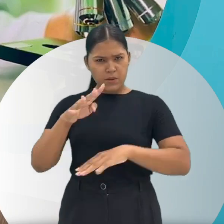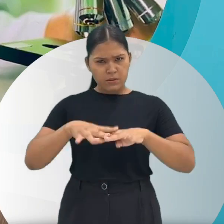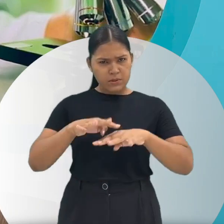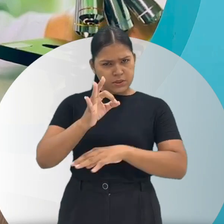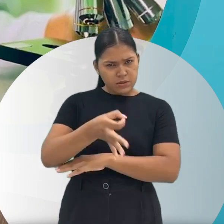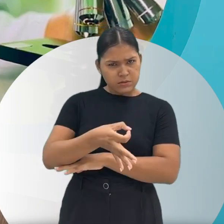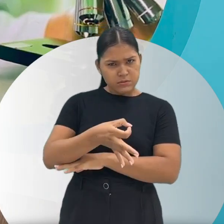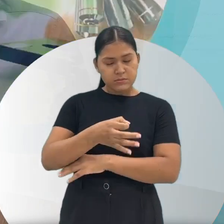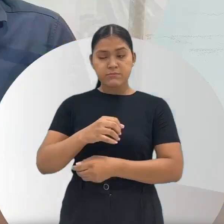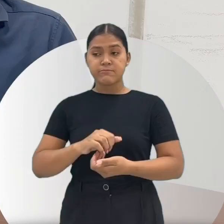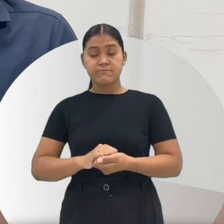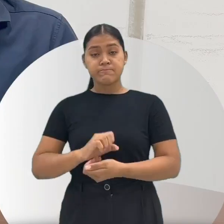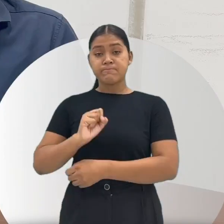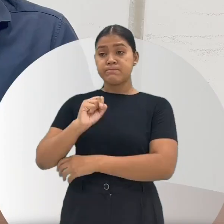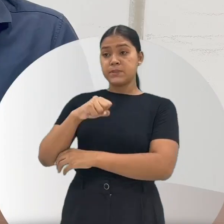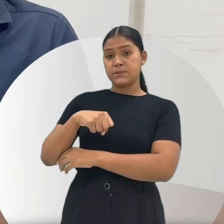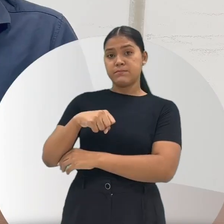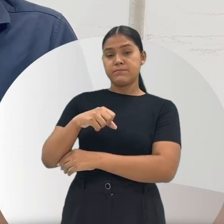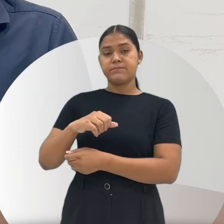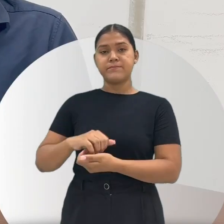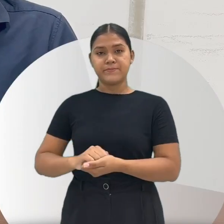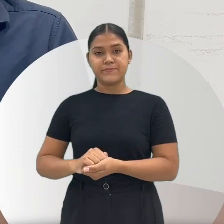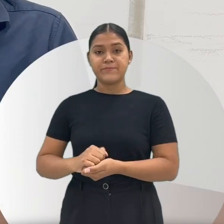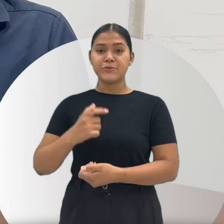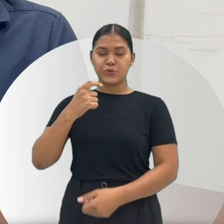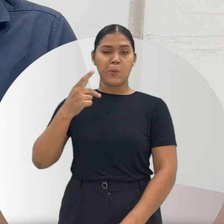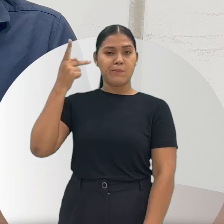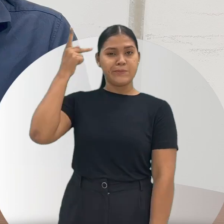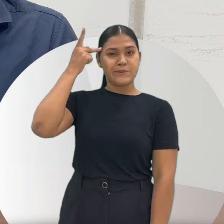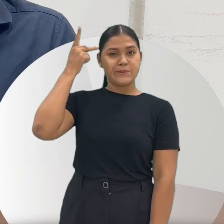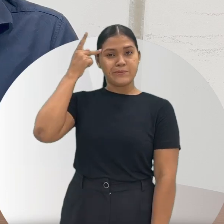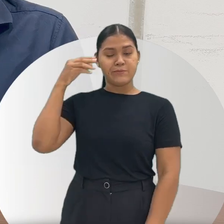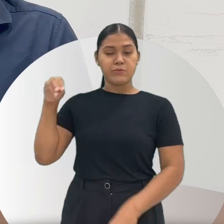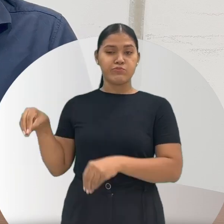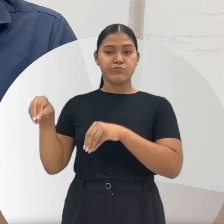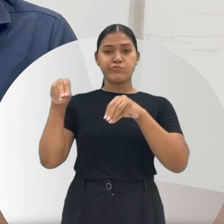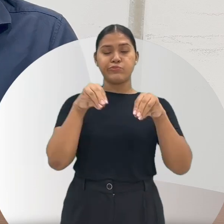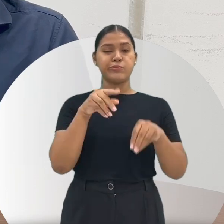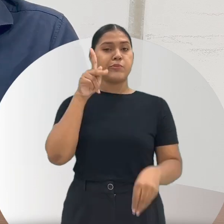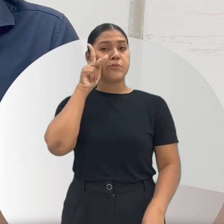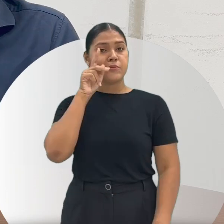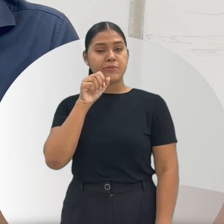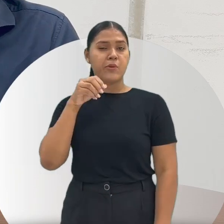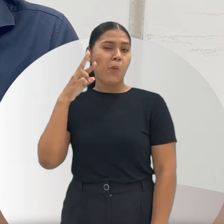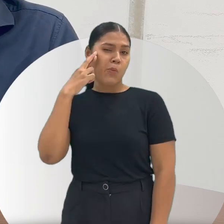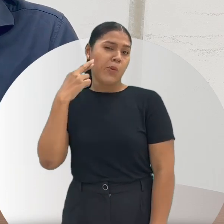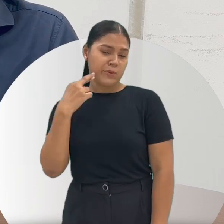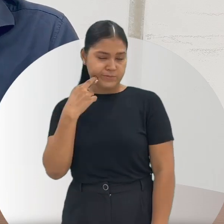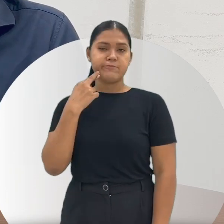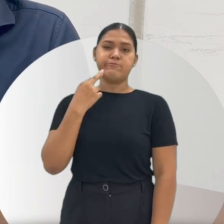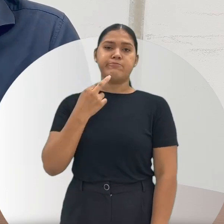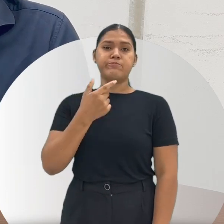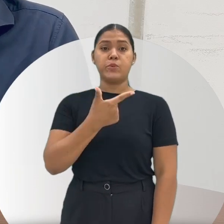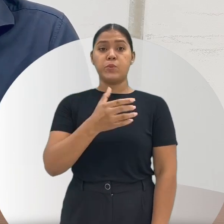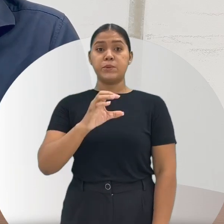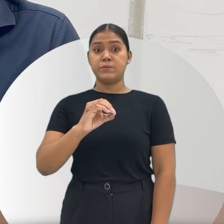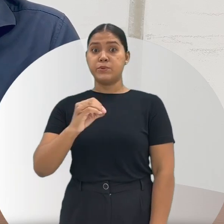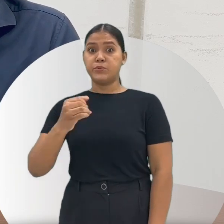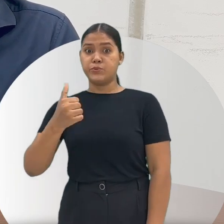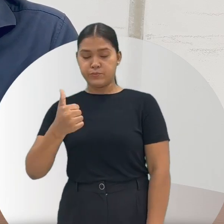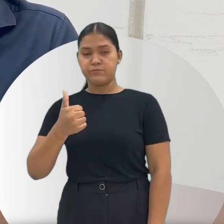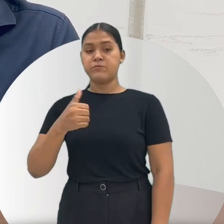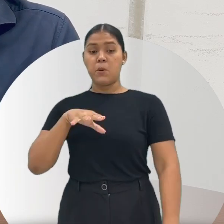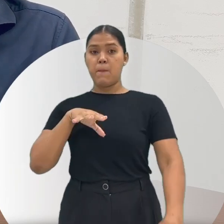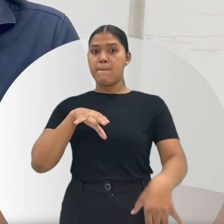certo? eu sou paulista, né, e vim para Rondônia em 2001. E aí na época, eu tinha recém terminado o